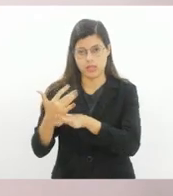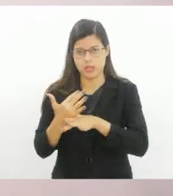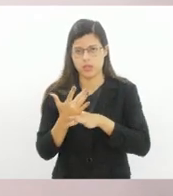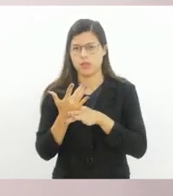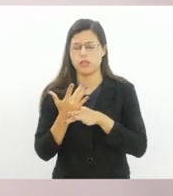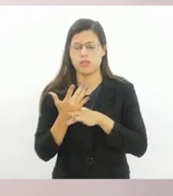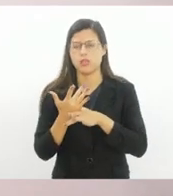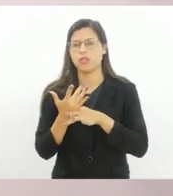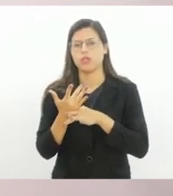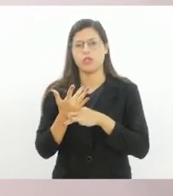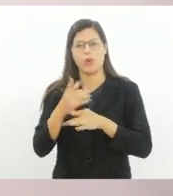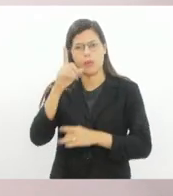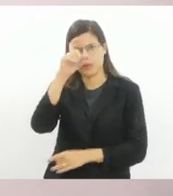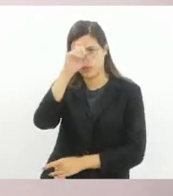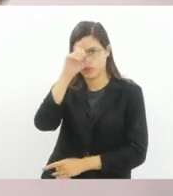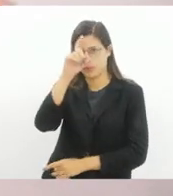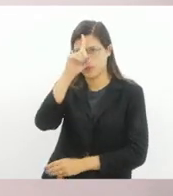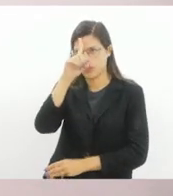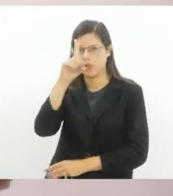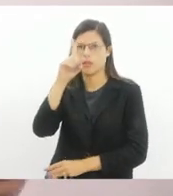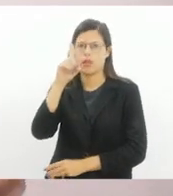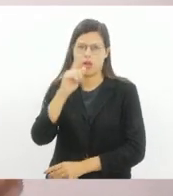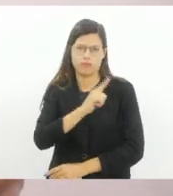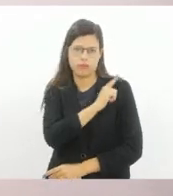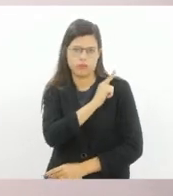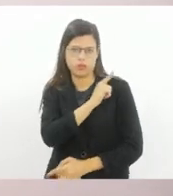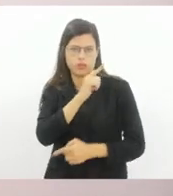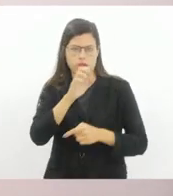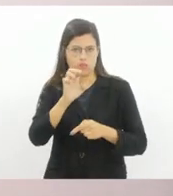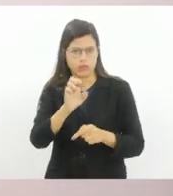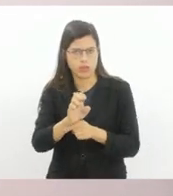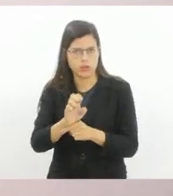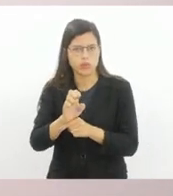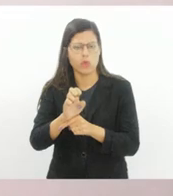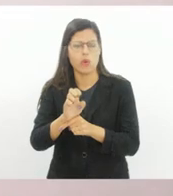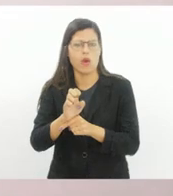os hospitais sobre a gestão estadual,